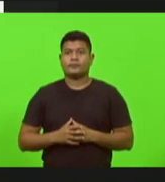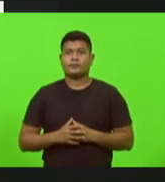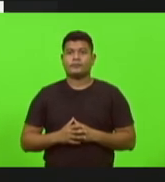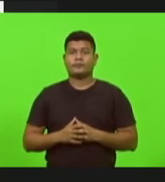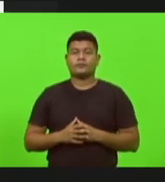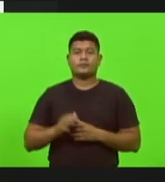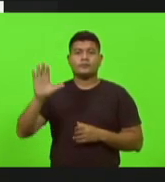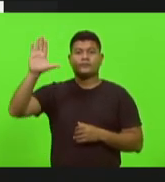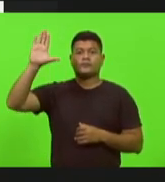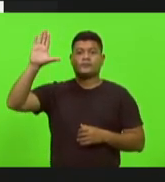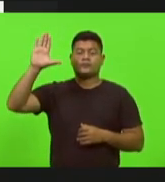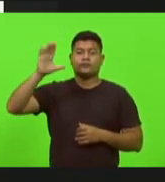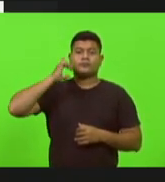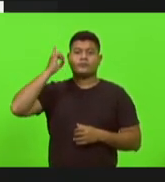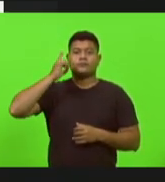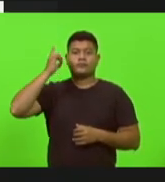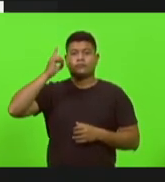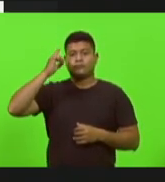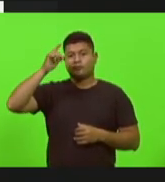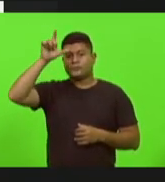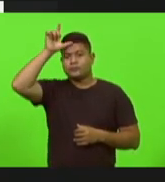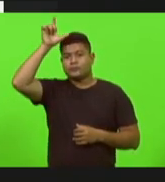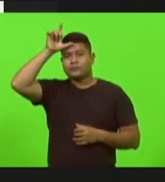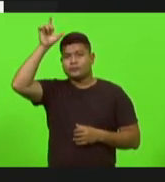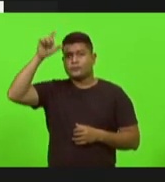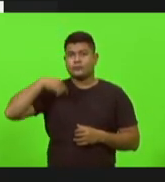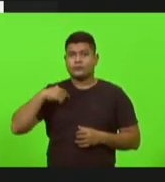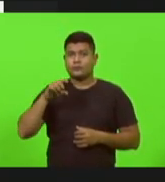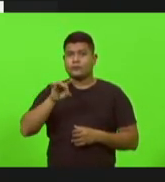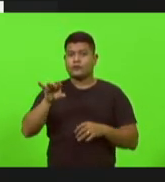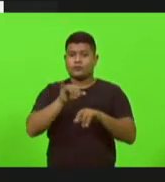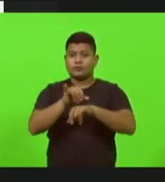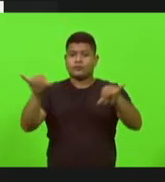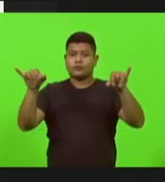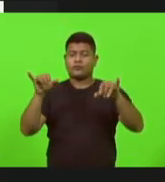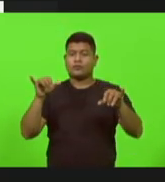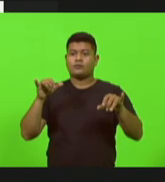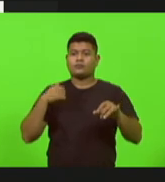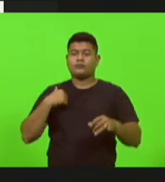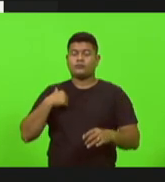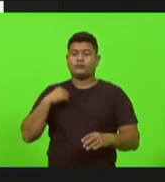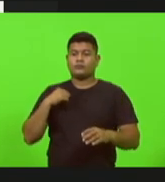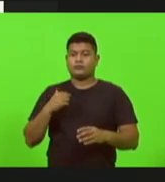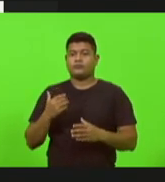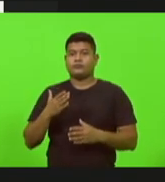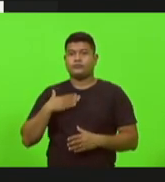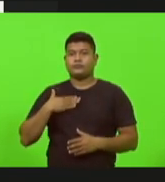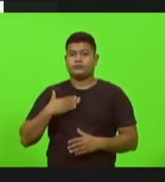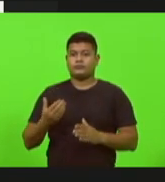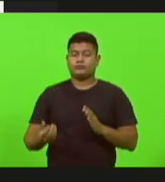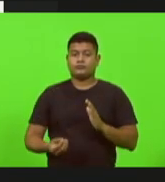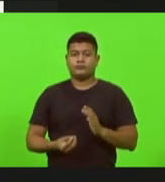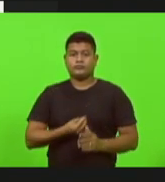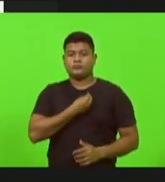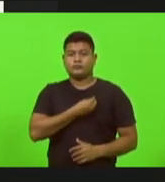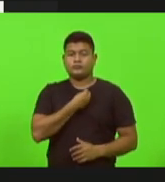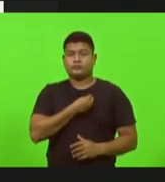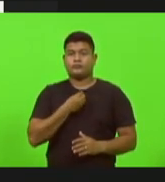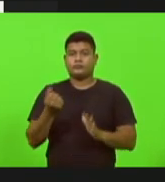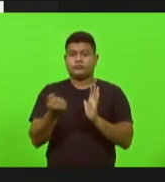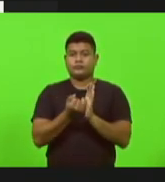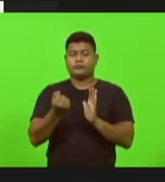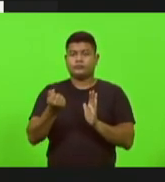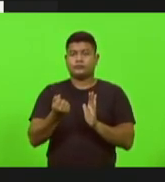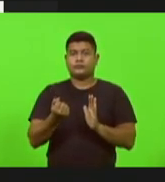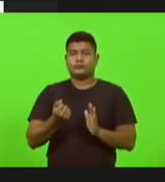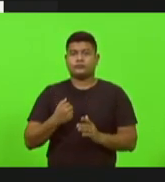Sim. Beleza, presidente. É, só para comunicar a minha presença, eu já mandei por via mensagem já,